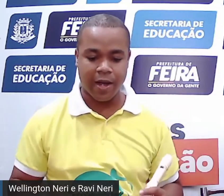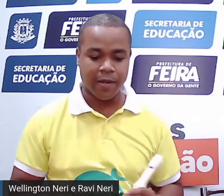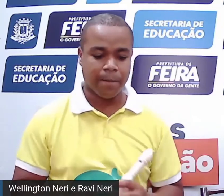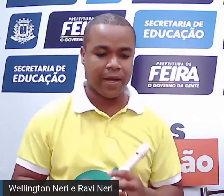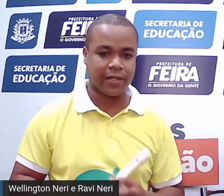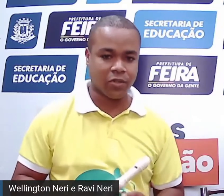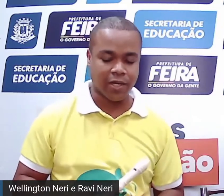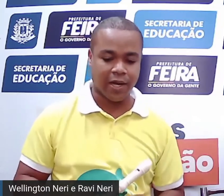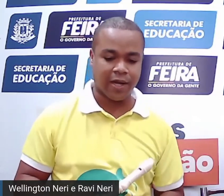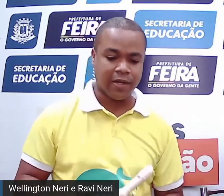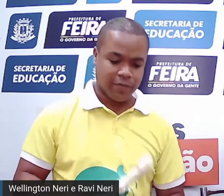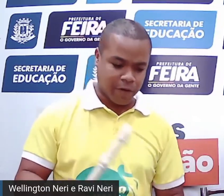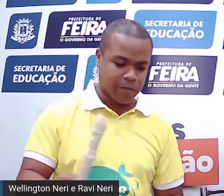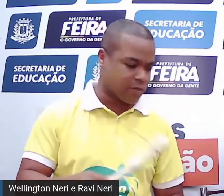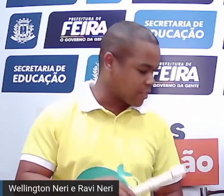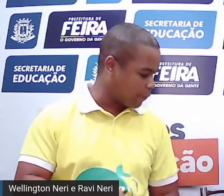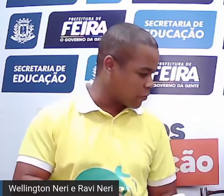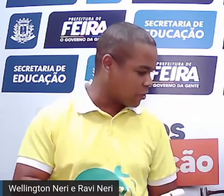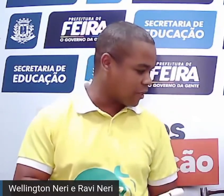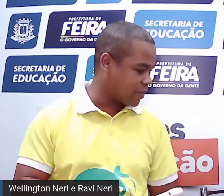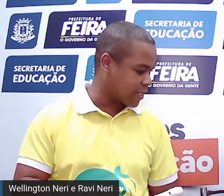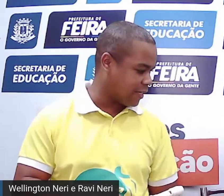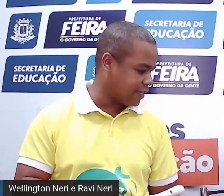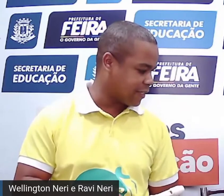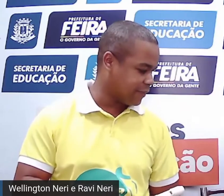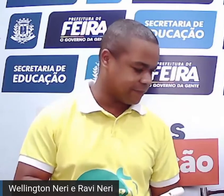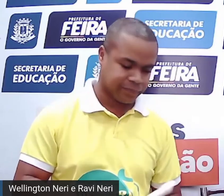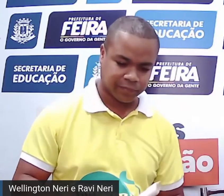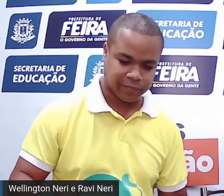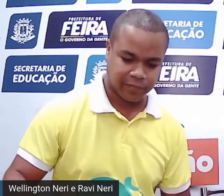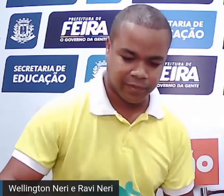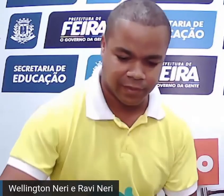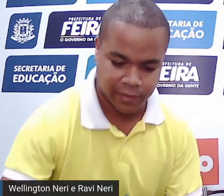ar para tocar. Vamos ver se funciona com a escaleta?